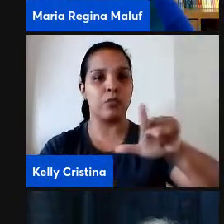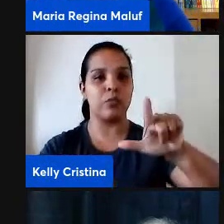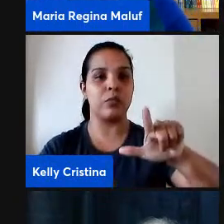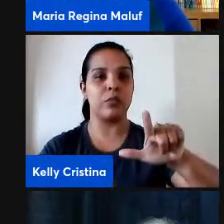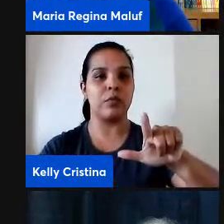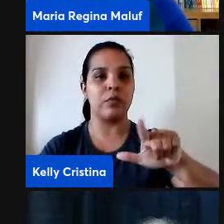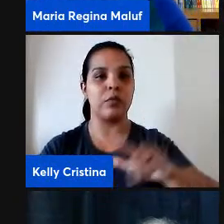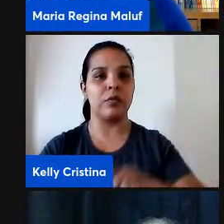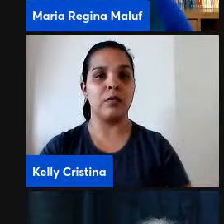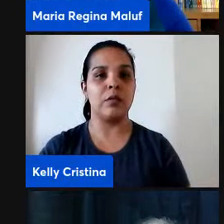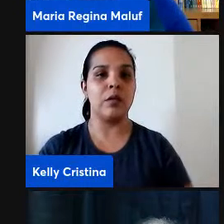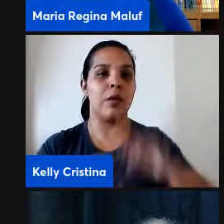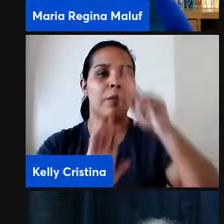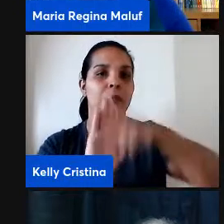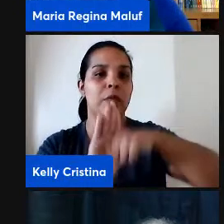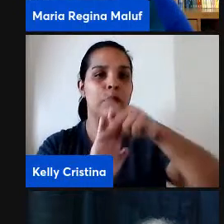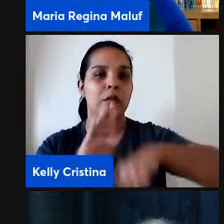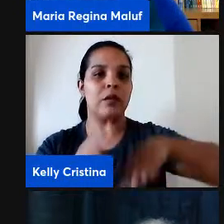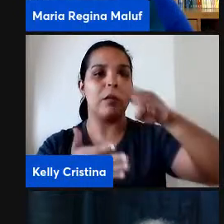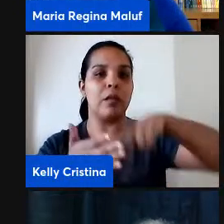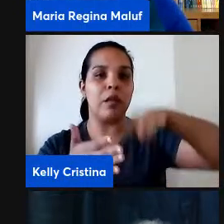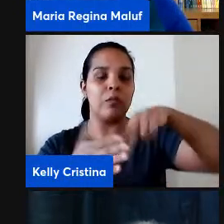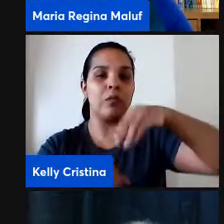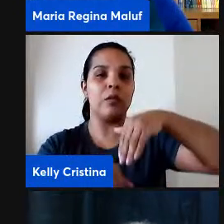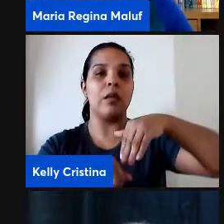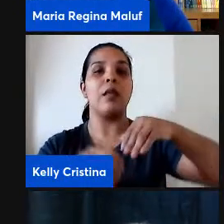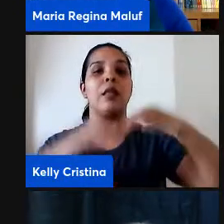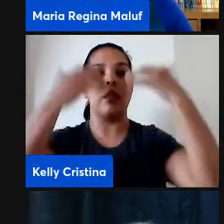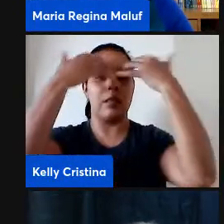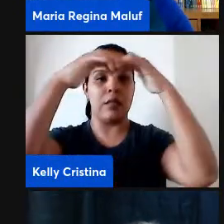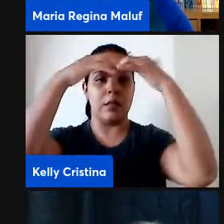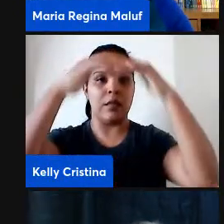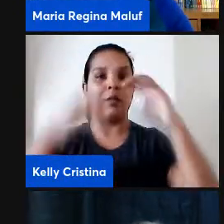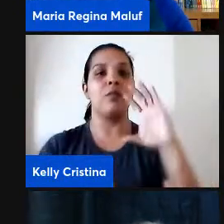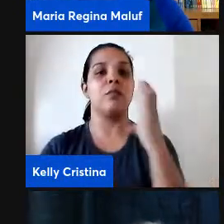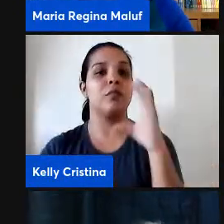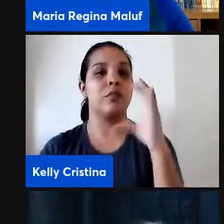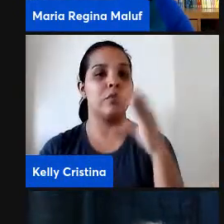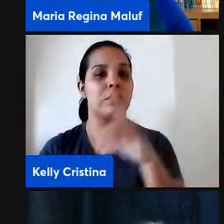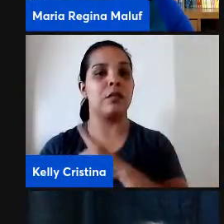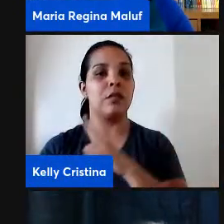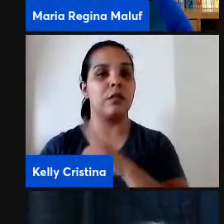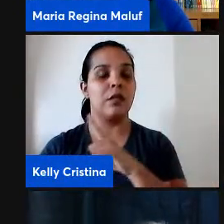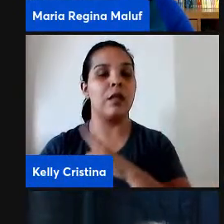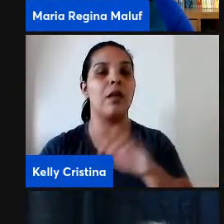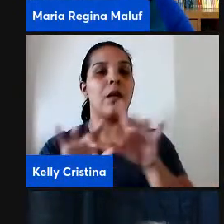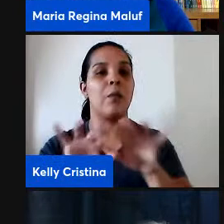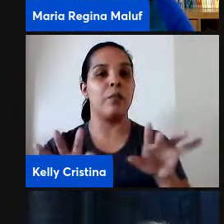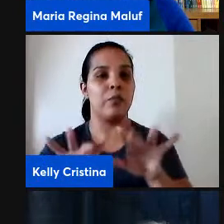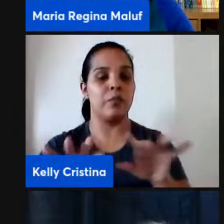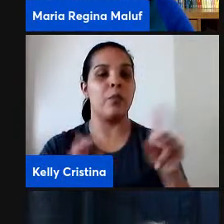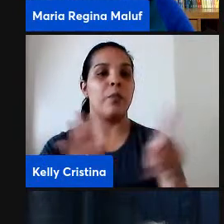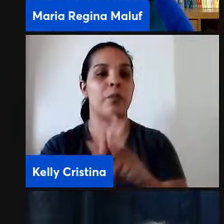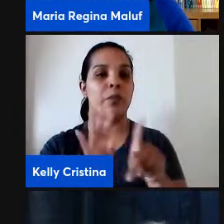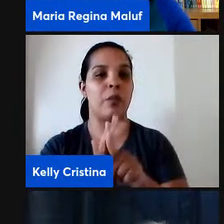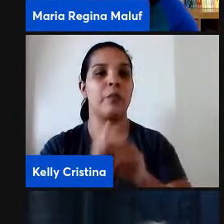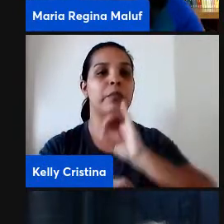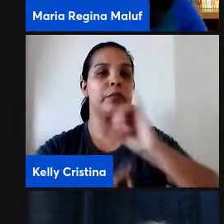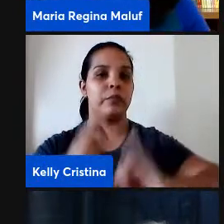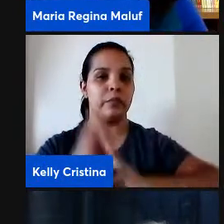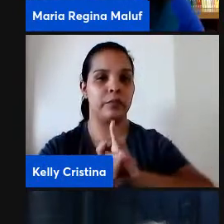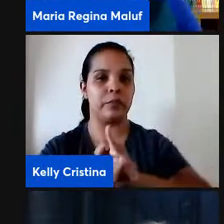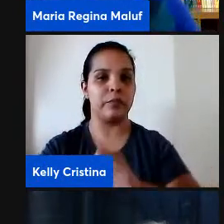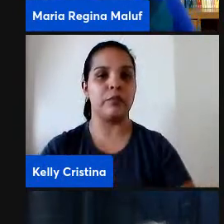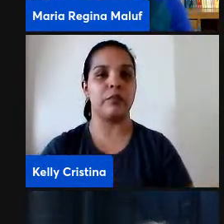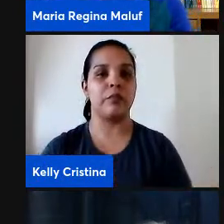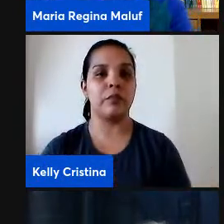página do projeto Leitura Mais Neurociências. Ele tem lá, dá para publicação digital. Tá certo. E o que eu poderia